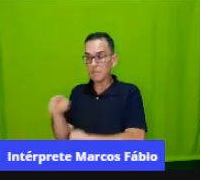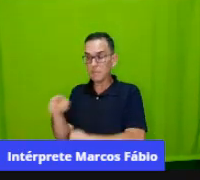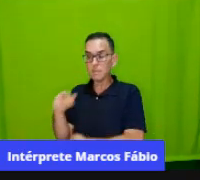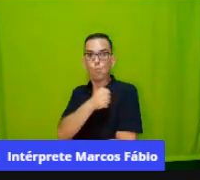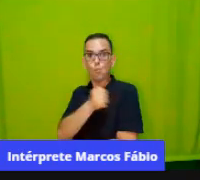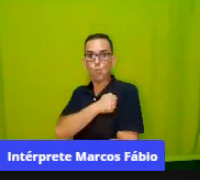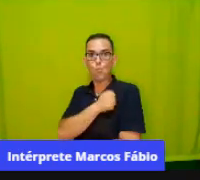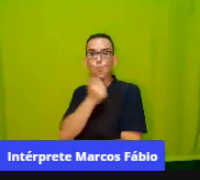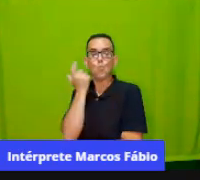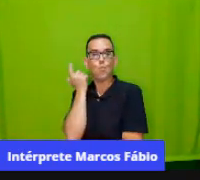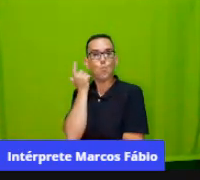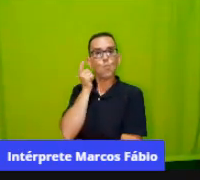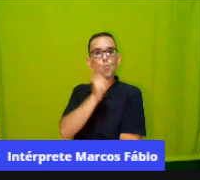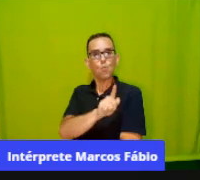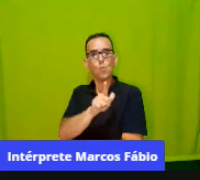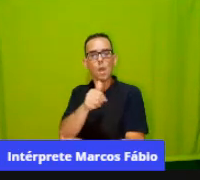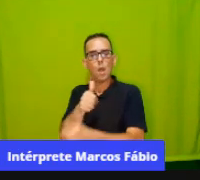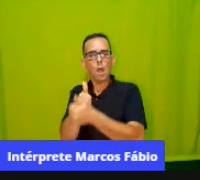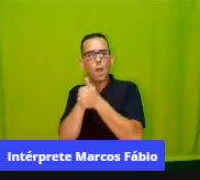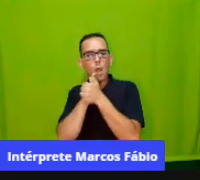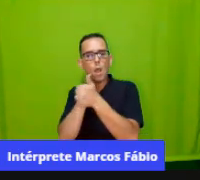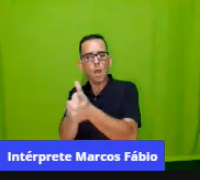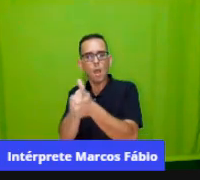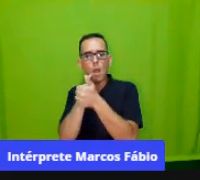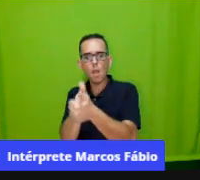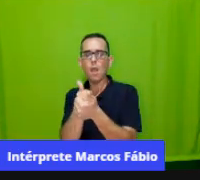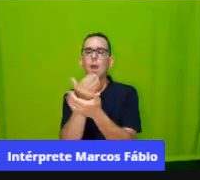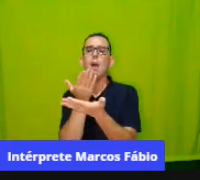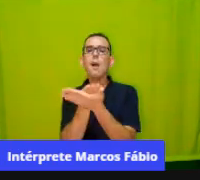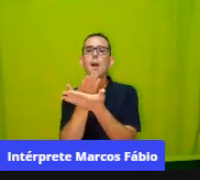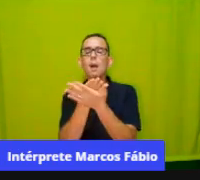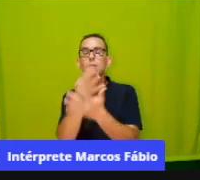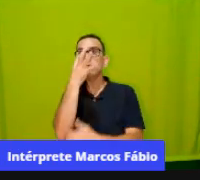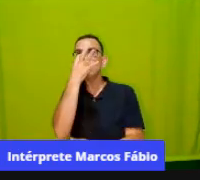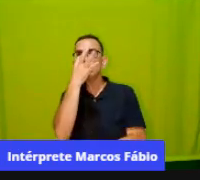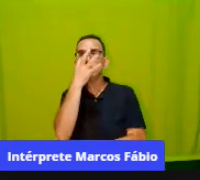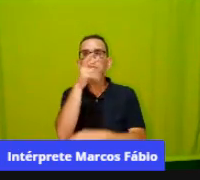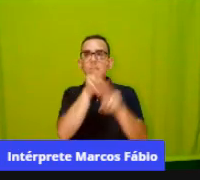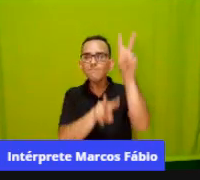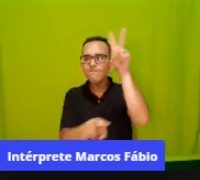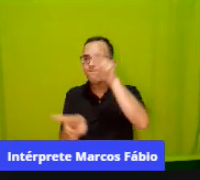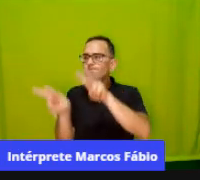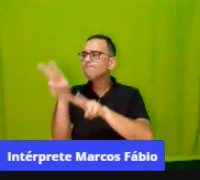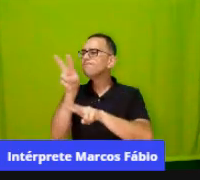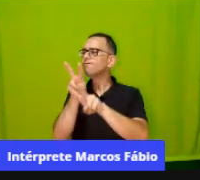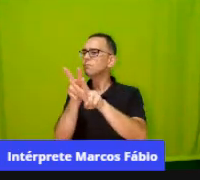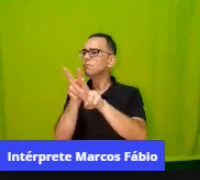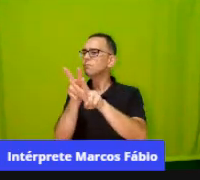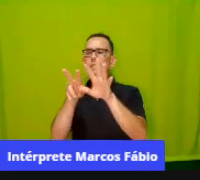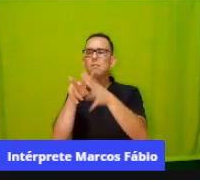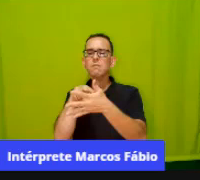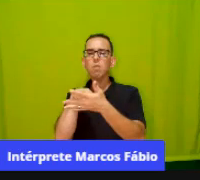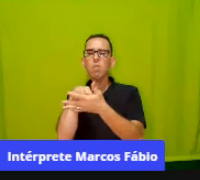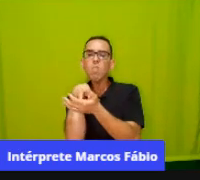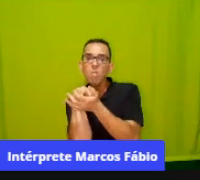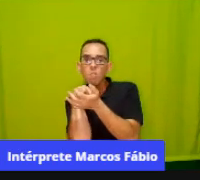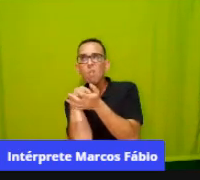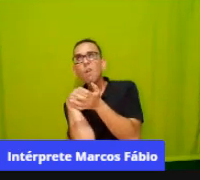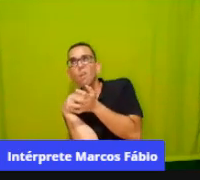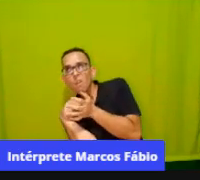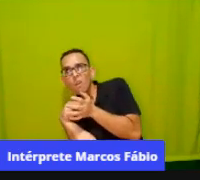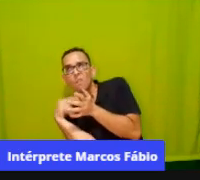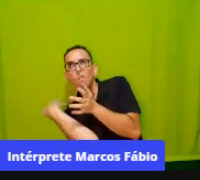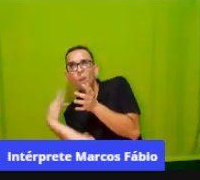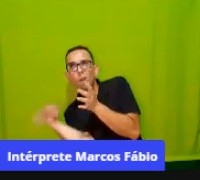consiga acompanhar melhor a aula, porque muitas vezes ele mal posicionado gera dor. Então, a gente